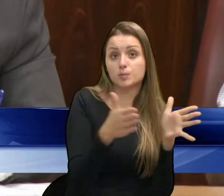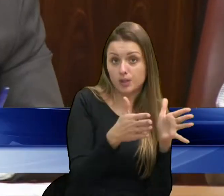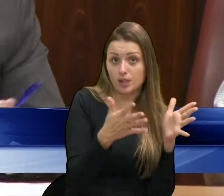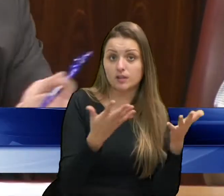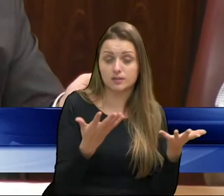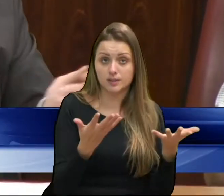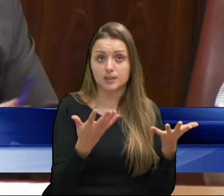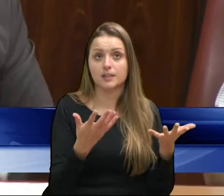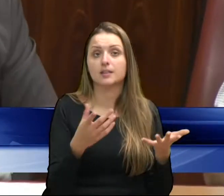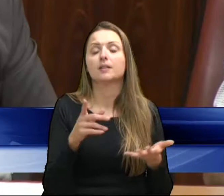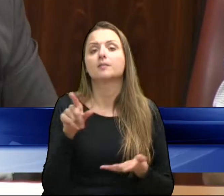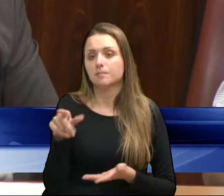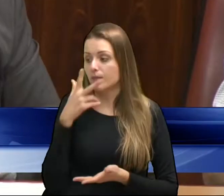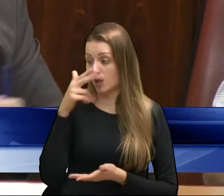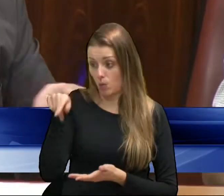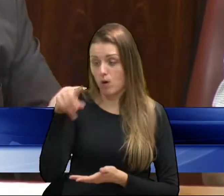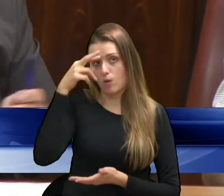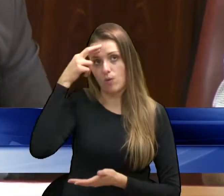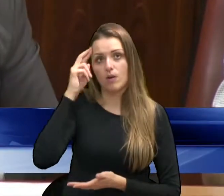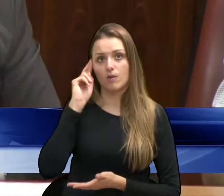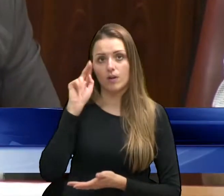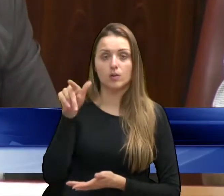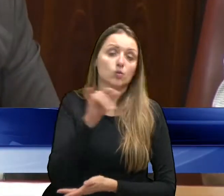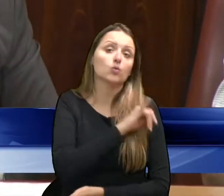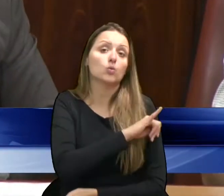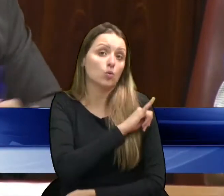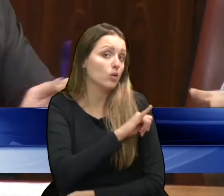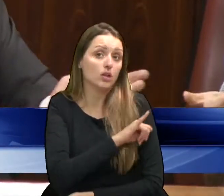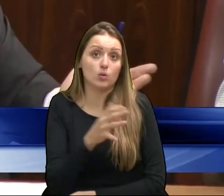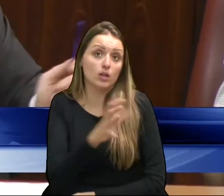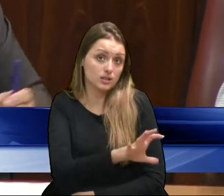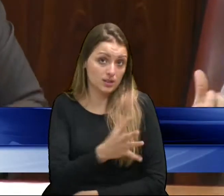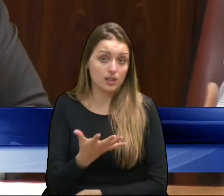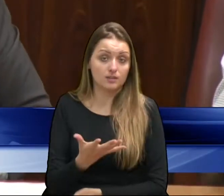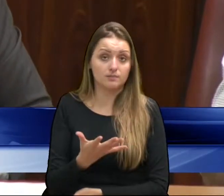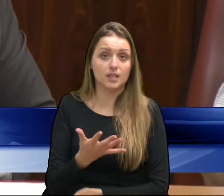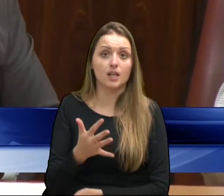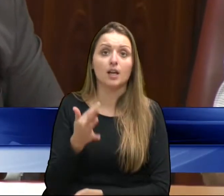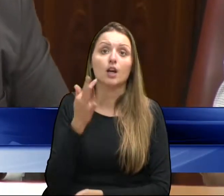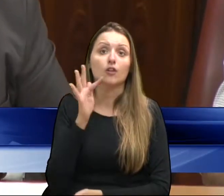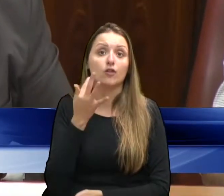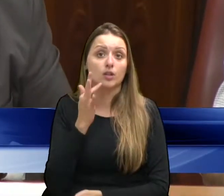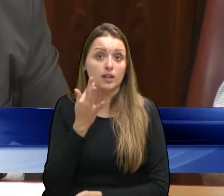Que exista com a verdadeira, realmente, como no Rio de Janeiro é assim, Fortaleza é assim,